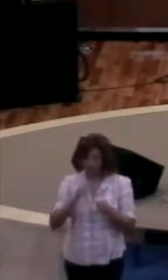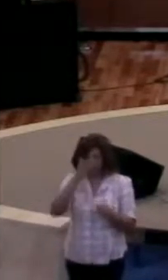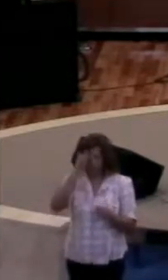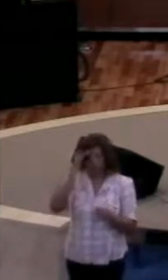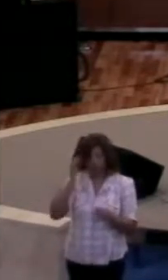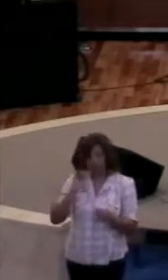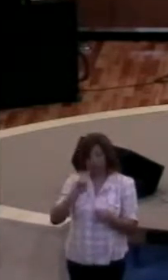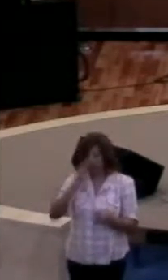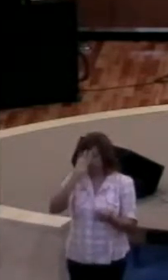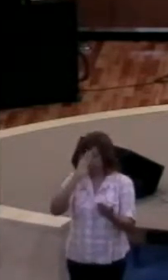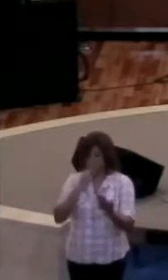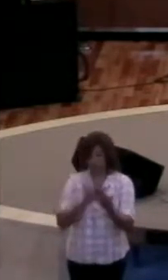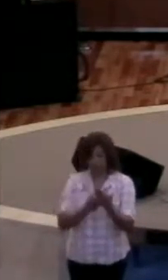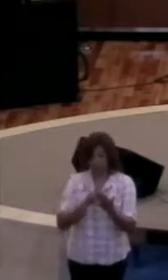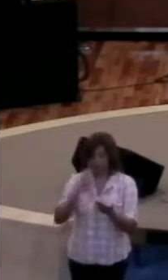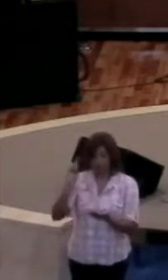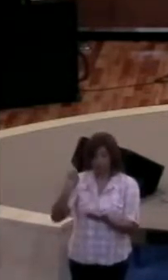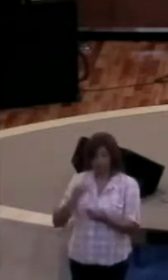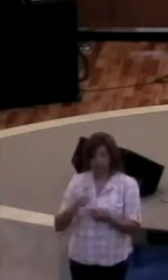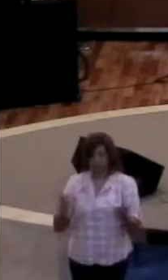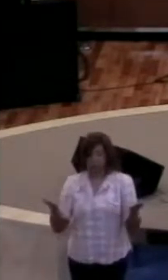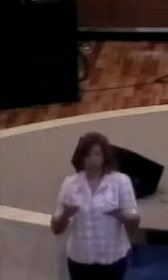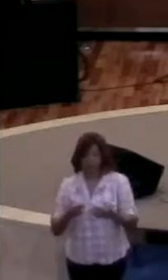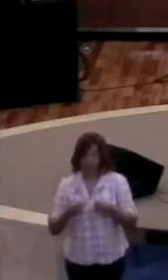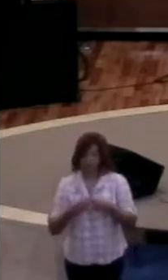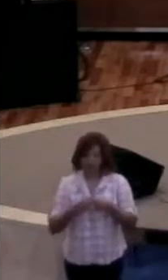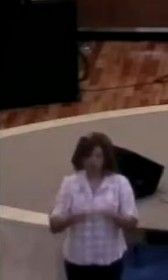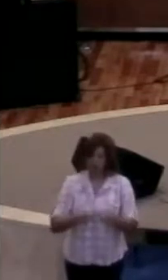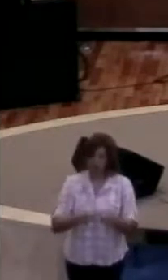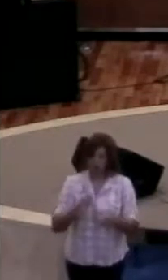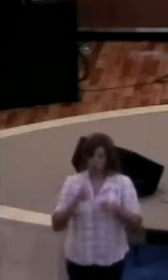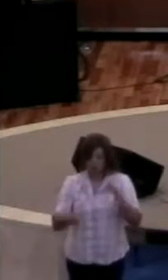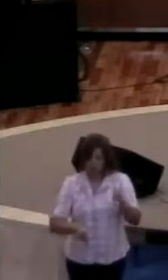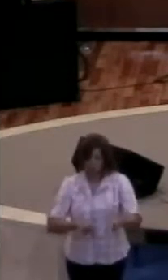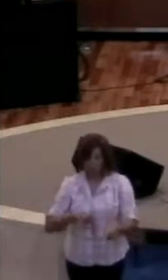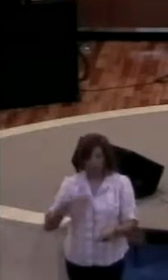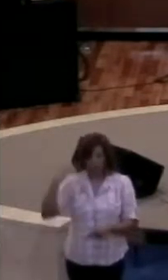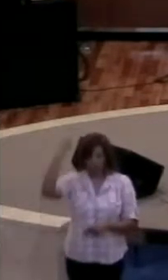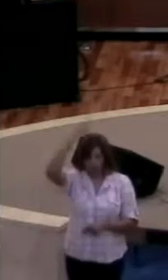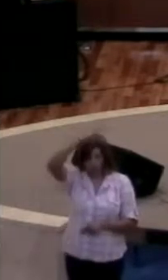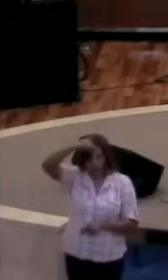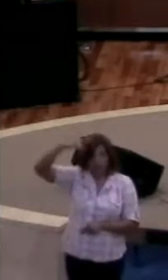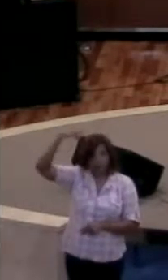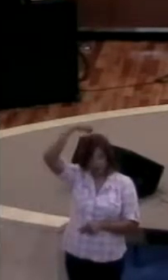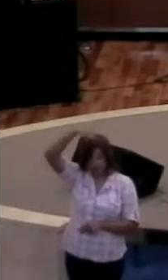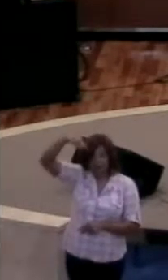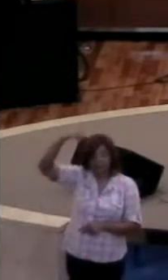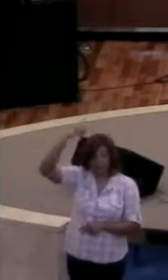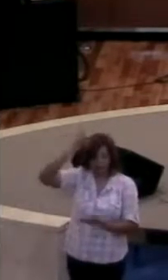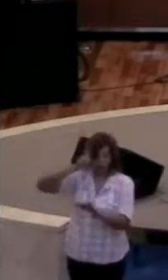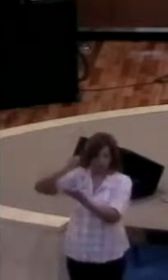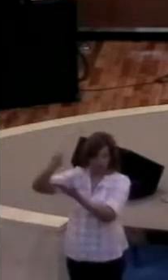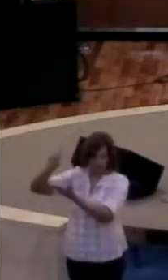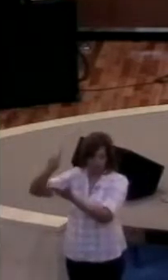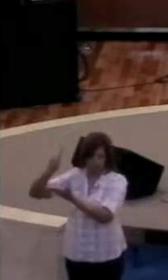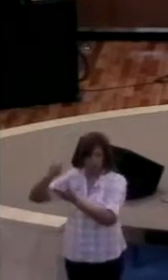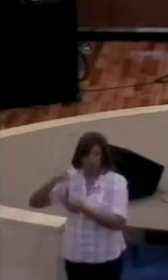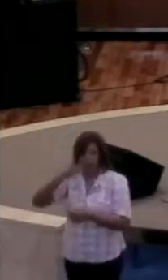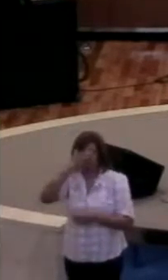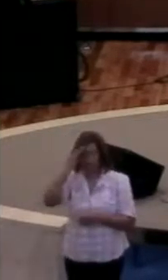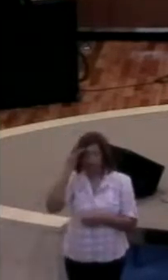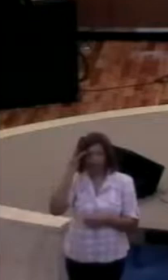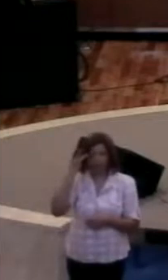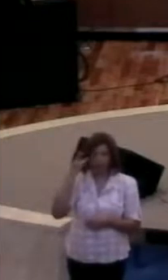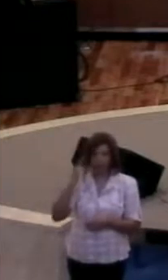crentes. Por exemplo, nós pegamos assim: olha, agora eu sou nação santa, eu sou cordeiro com Cristo, é verdade. Nós somos pessoas